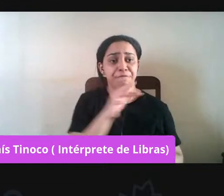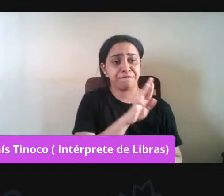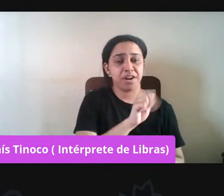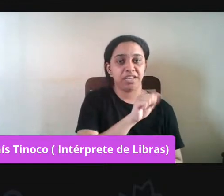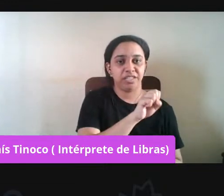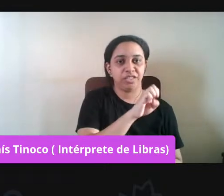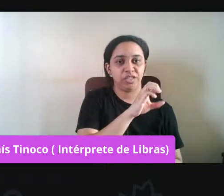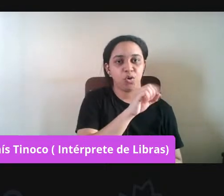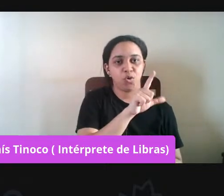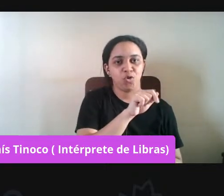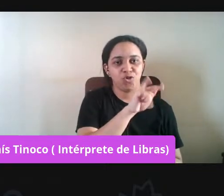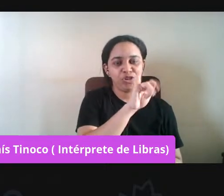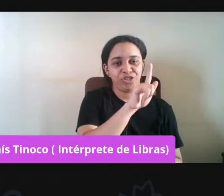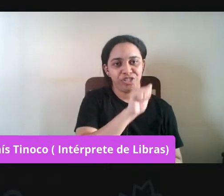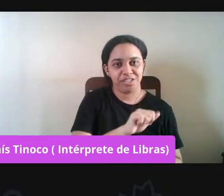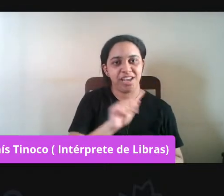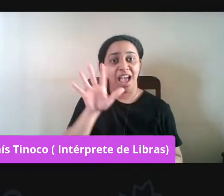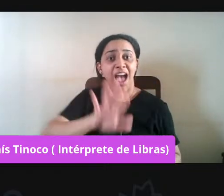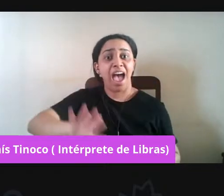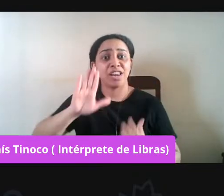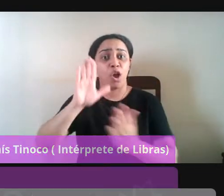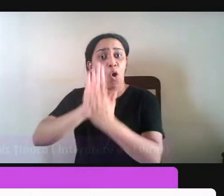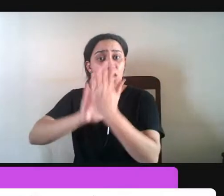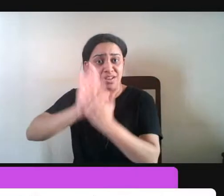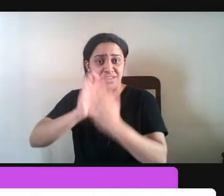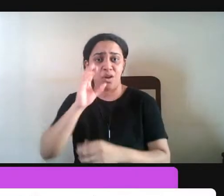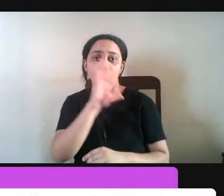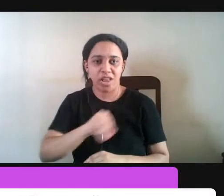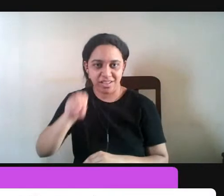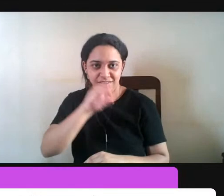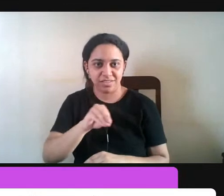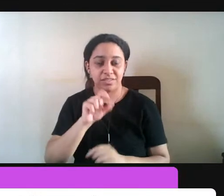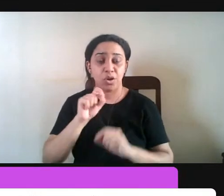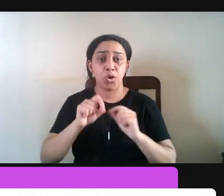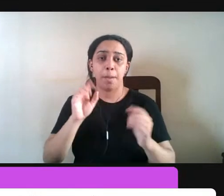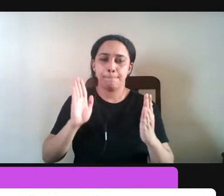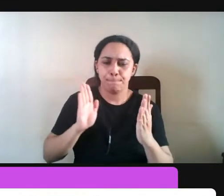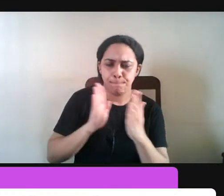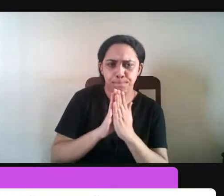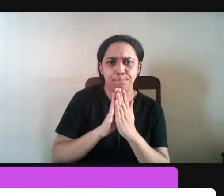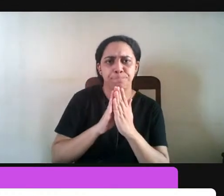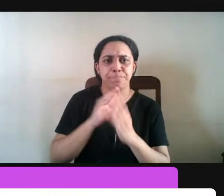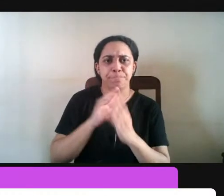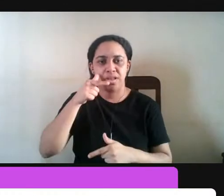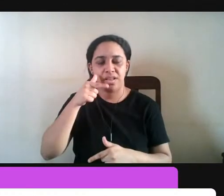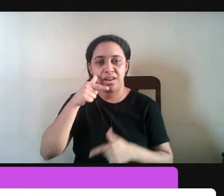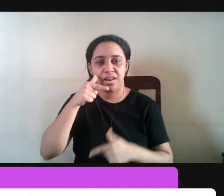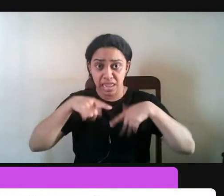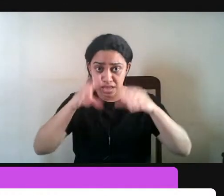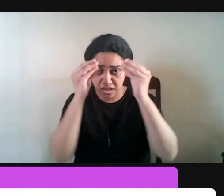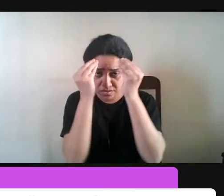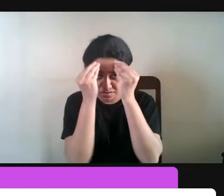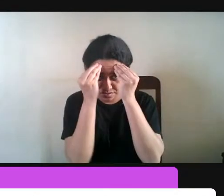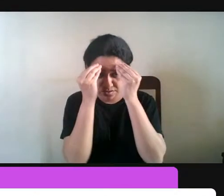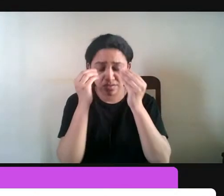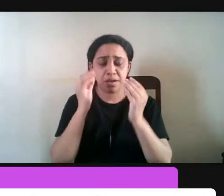ele, as fraseologias são a marca da linguagem, da proximidade, da oralidade, da